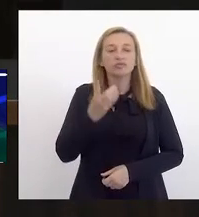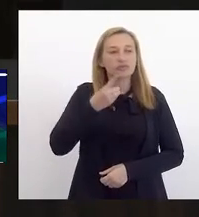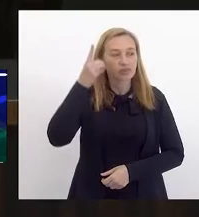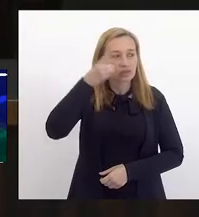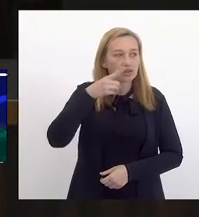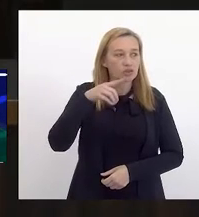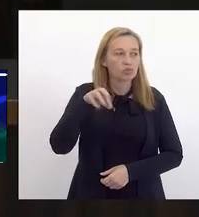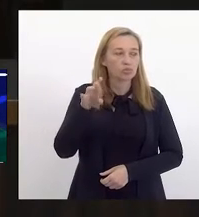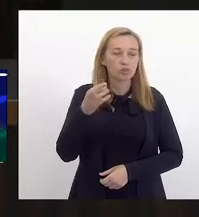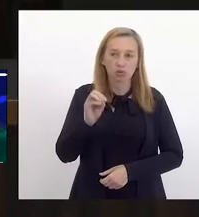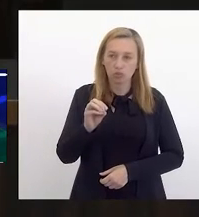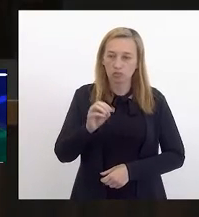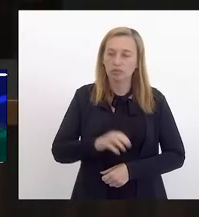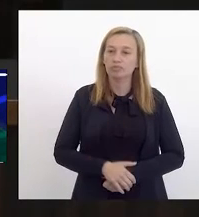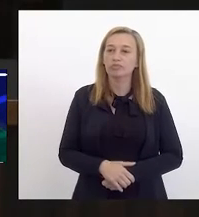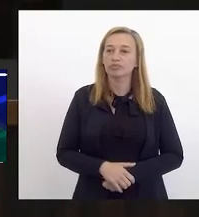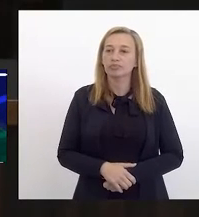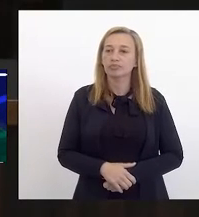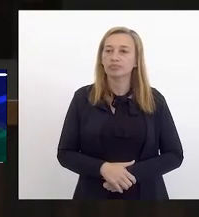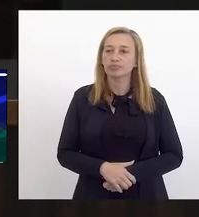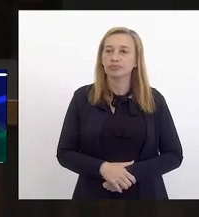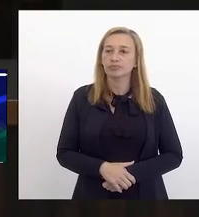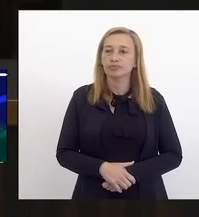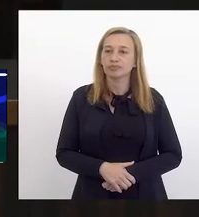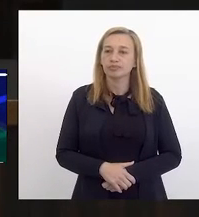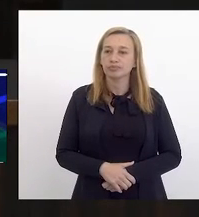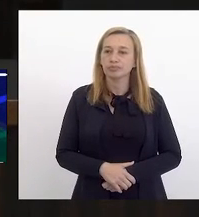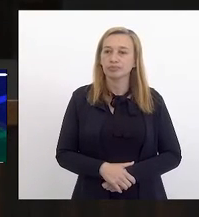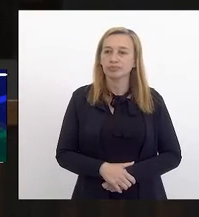deputado Bruno Dauari,